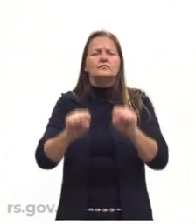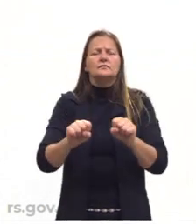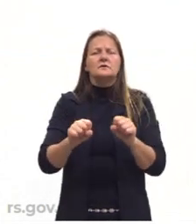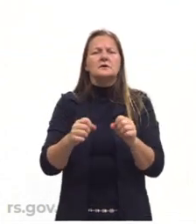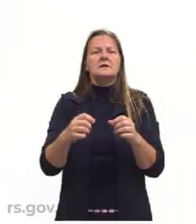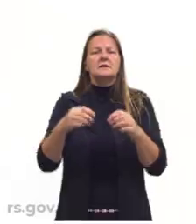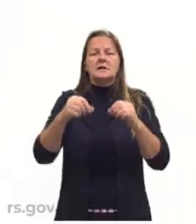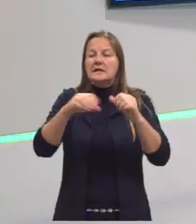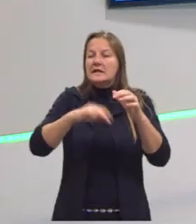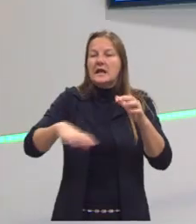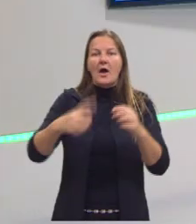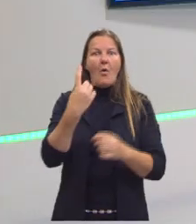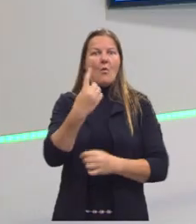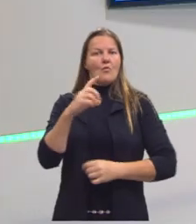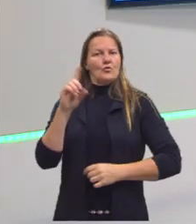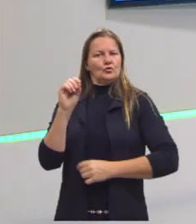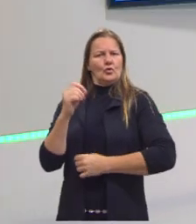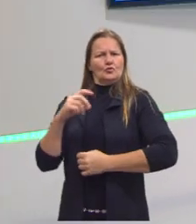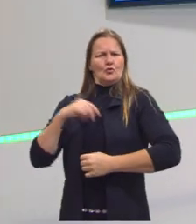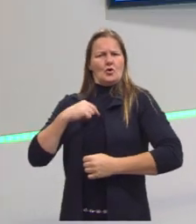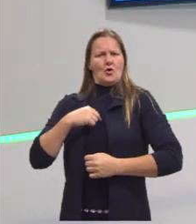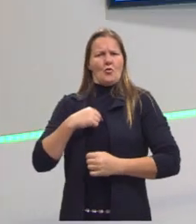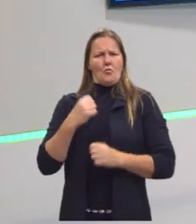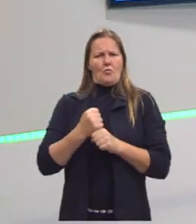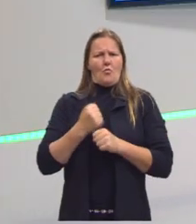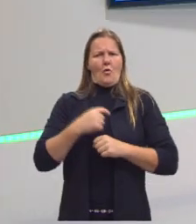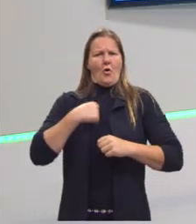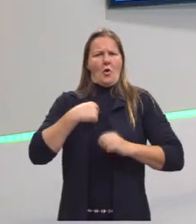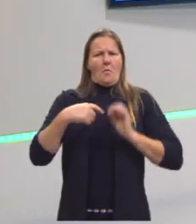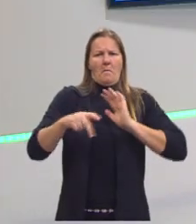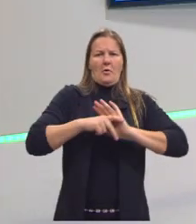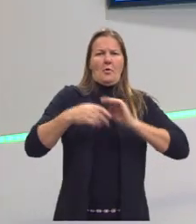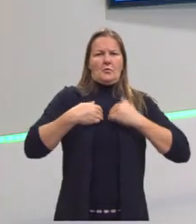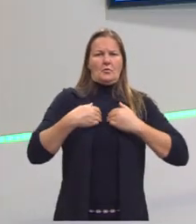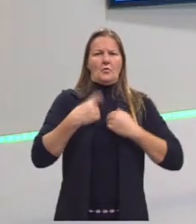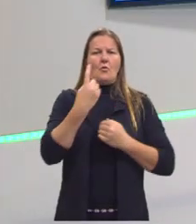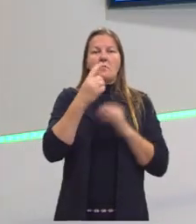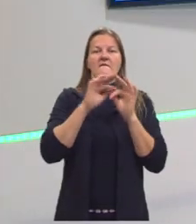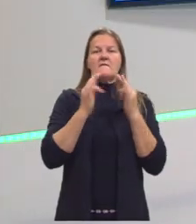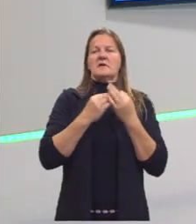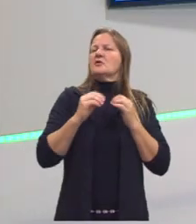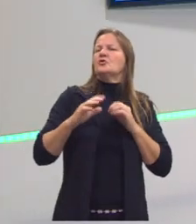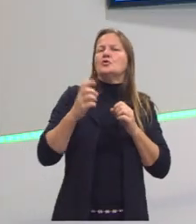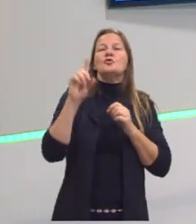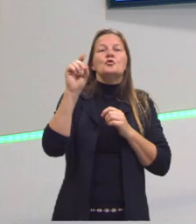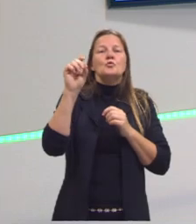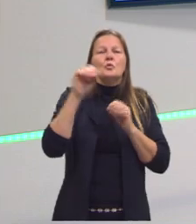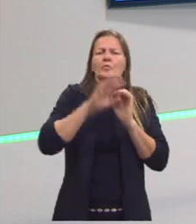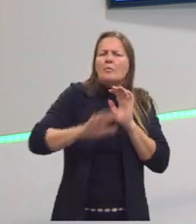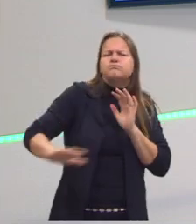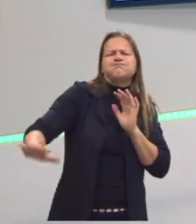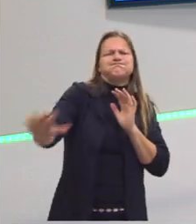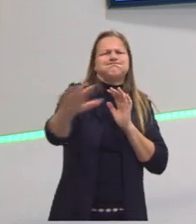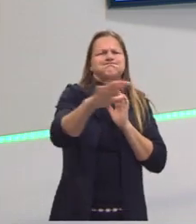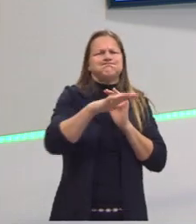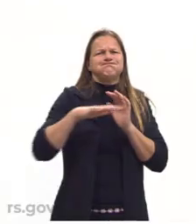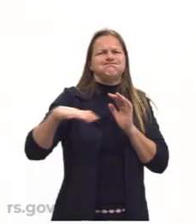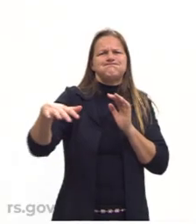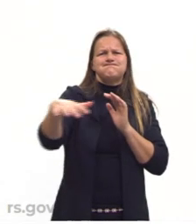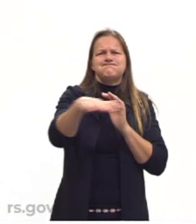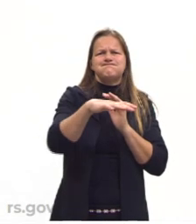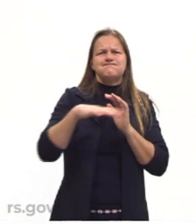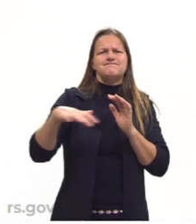terras muito forte então só é um produtor não é uma família ou um pouco as famílias ali